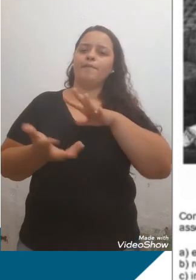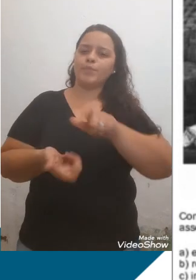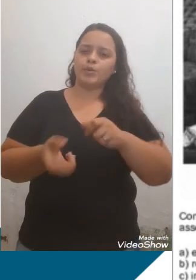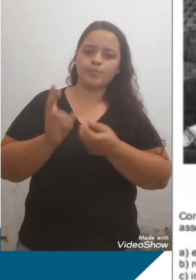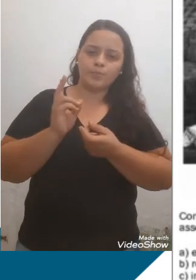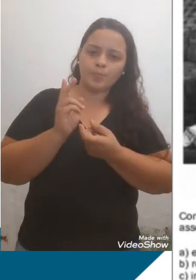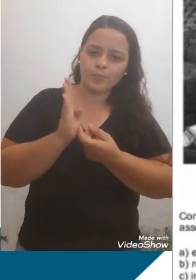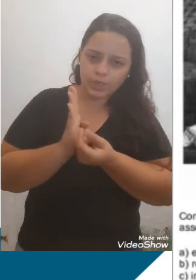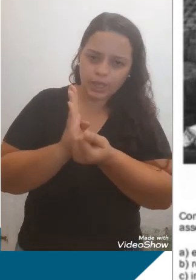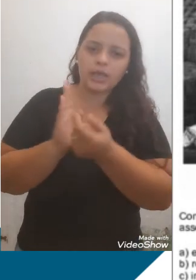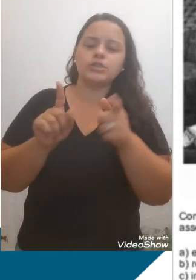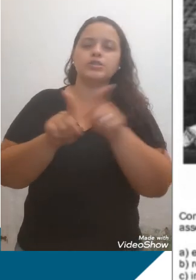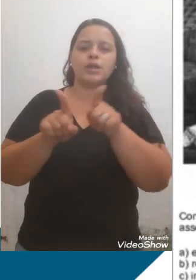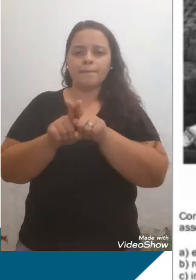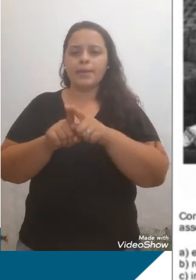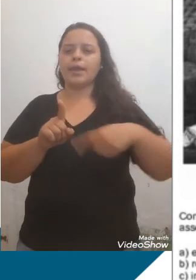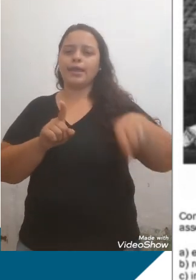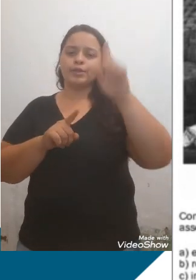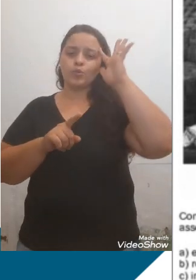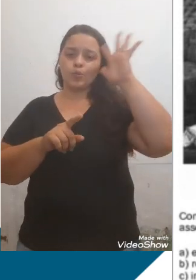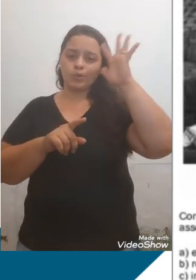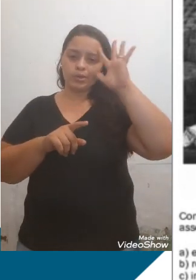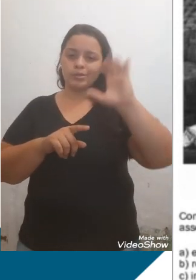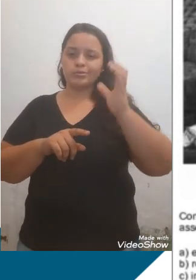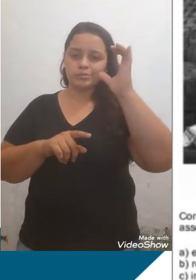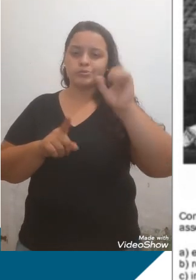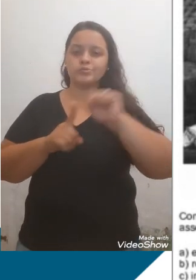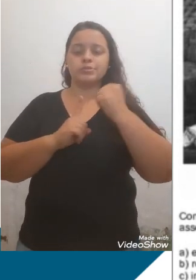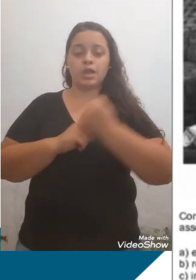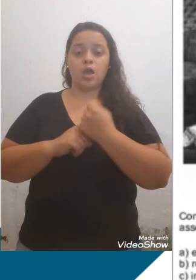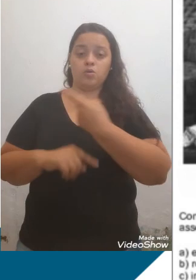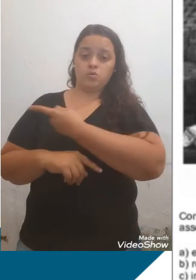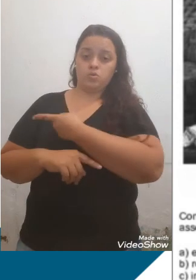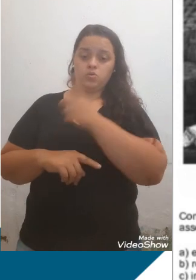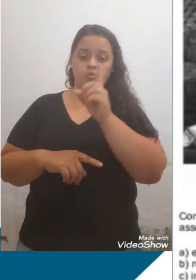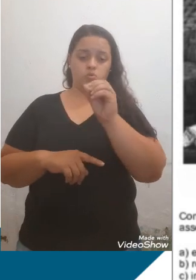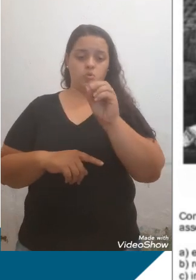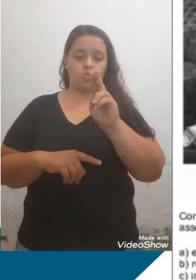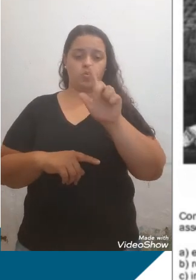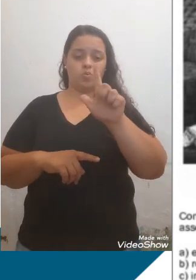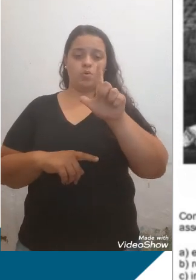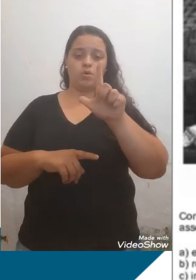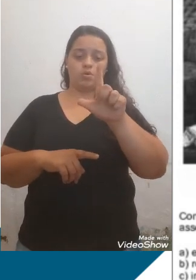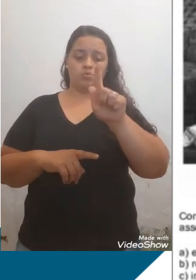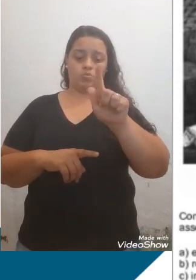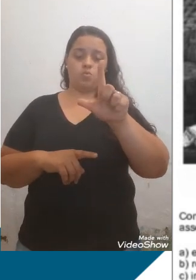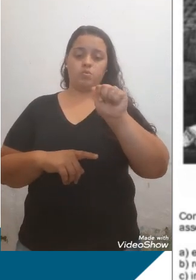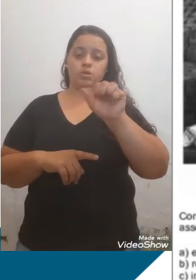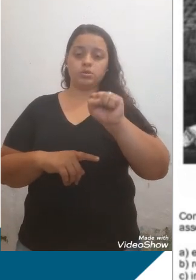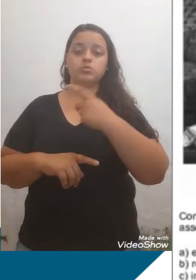teorias raciais e cientificismo, eu e o Douglas escolhemos uma questão para vocês do Enem de